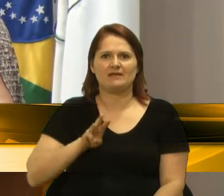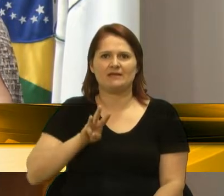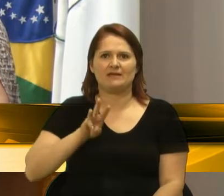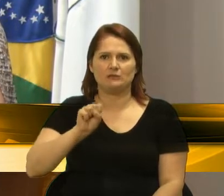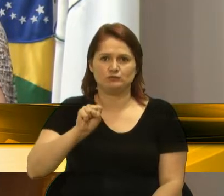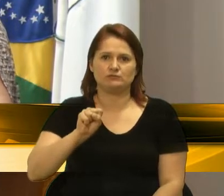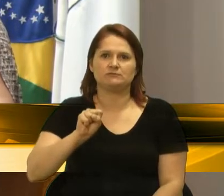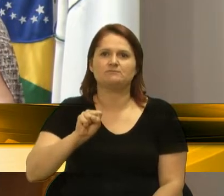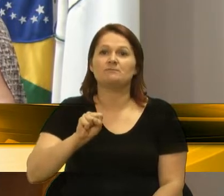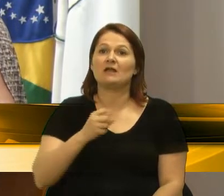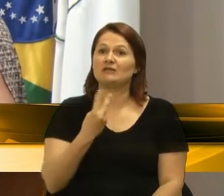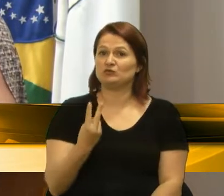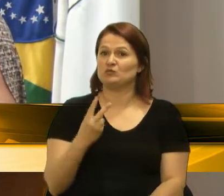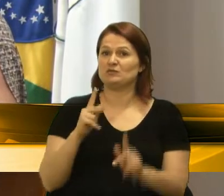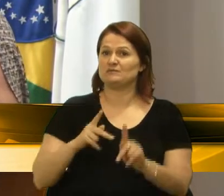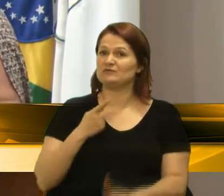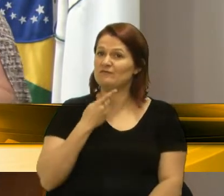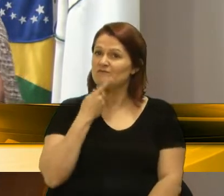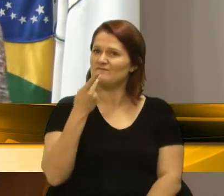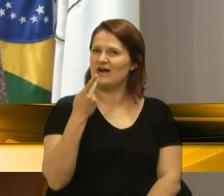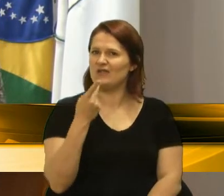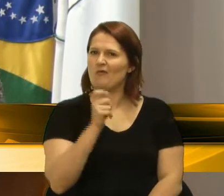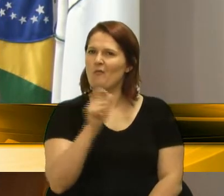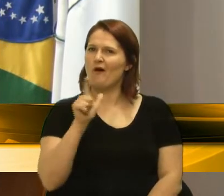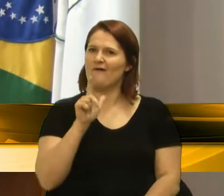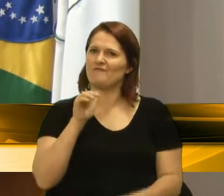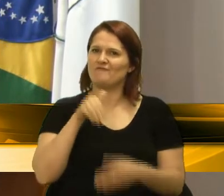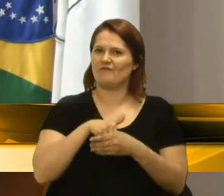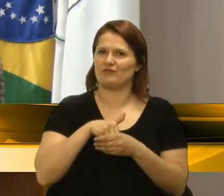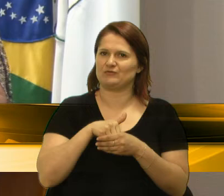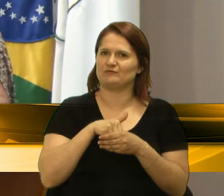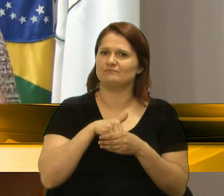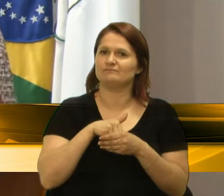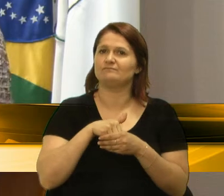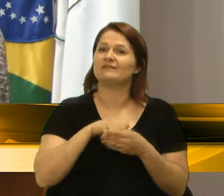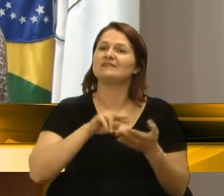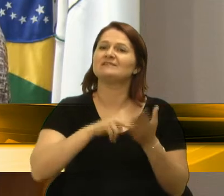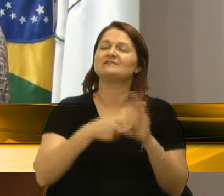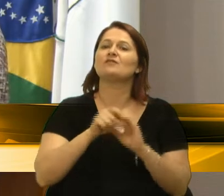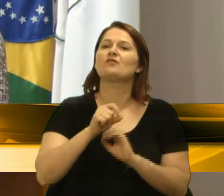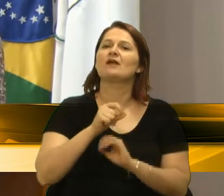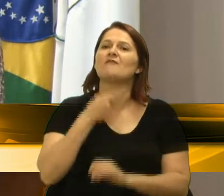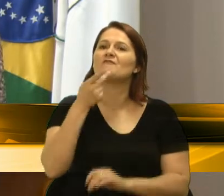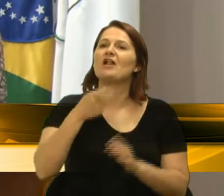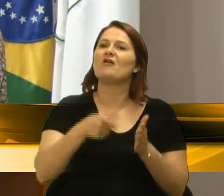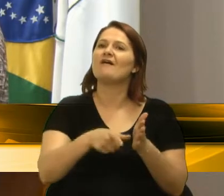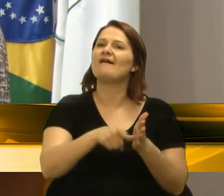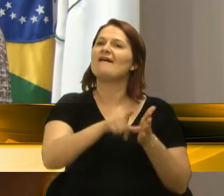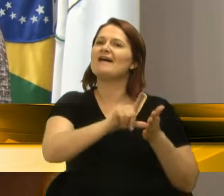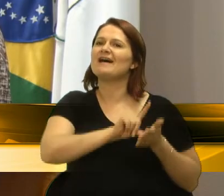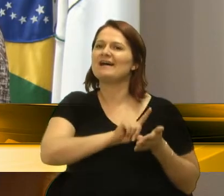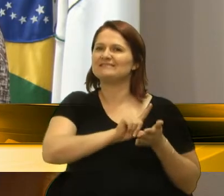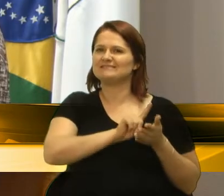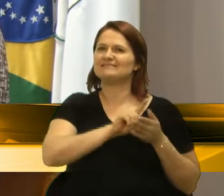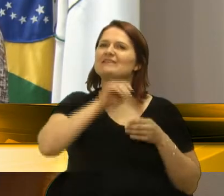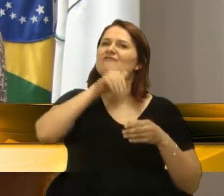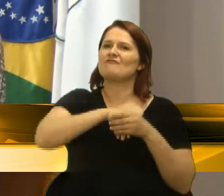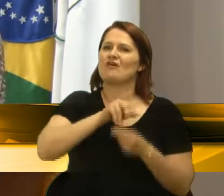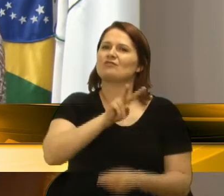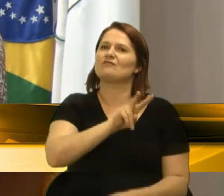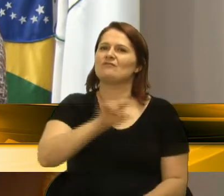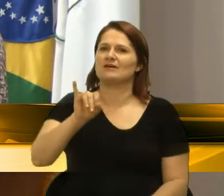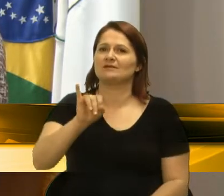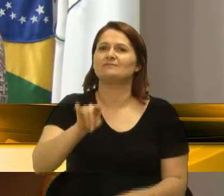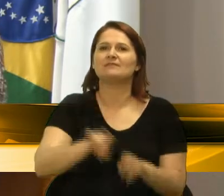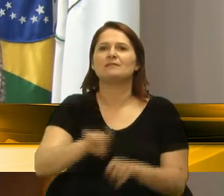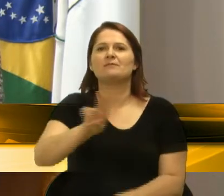por óbvio, ela é a declaração antecipada do voto, bem como o uso de